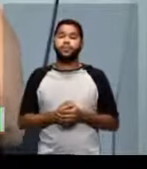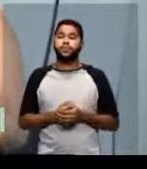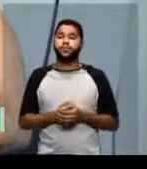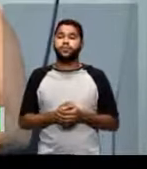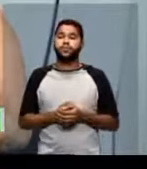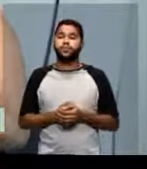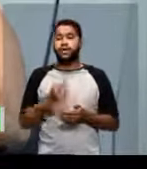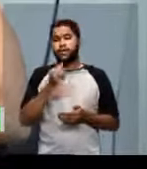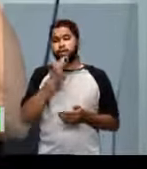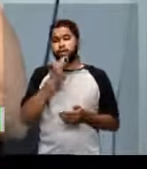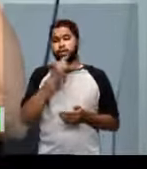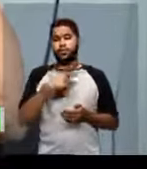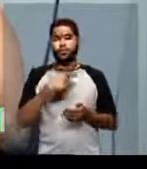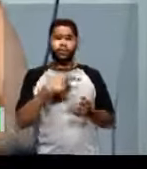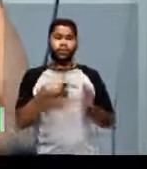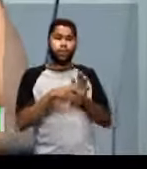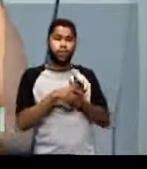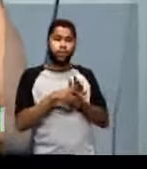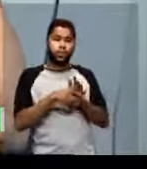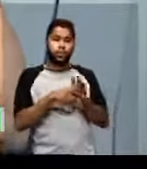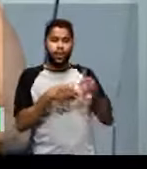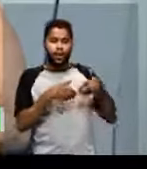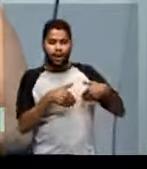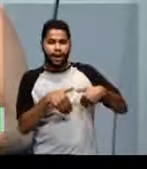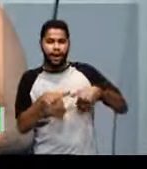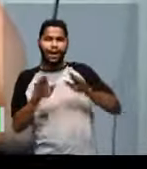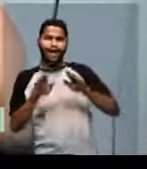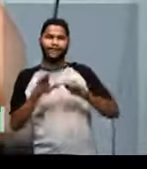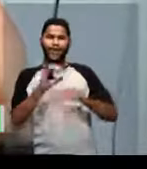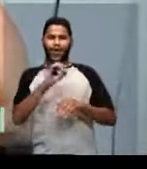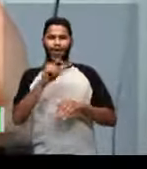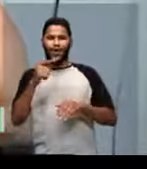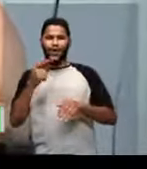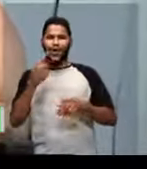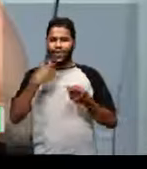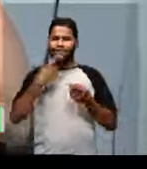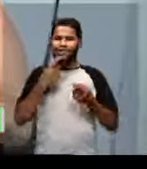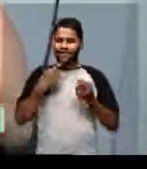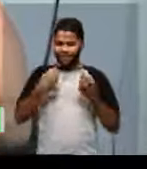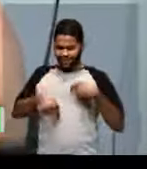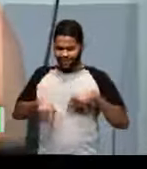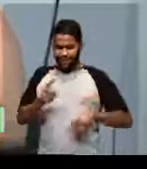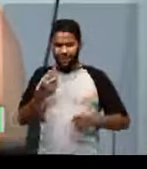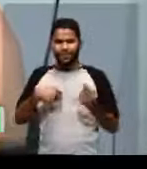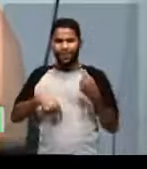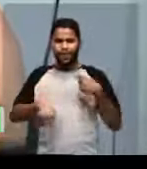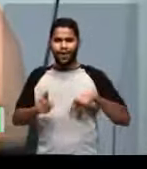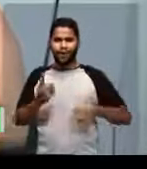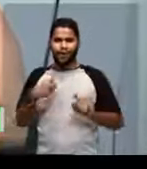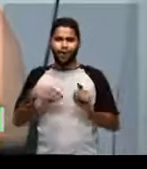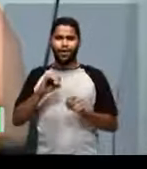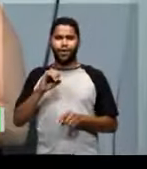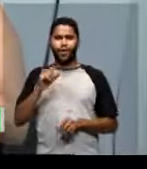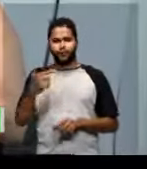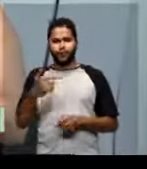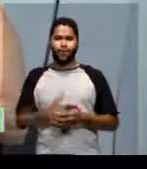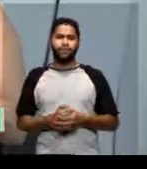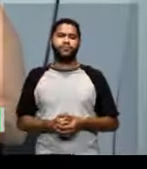que é a hemácia, que possui pigmento hemoglobina, que transporta o oxigênio do sangue, e vai ter essa função aí mesmo de transporte de oxigênio,